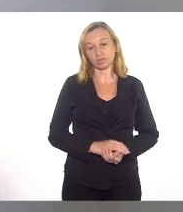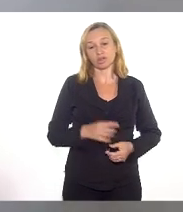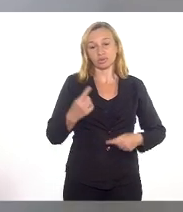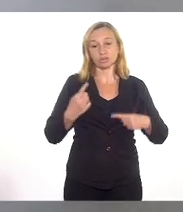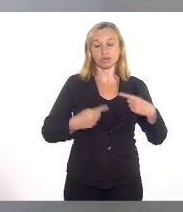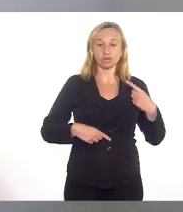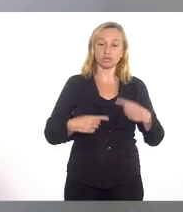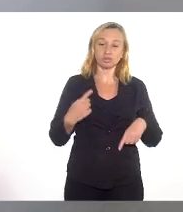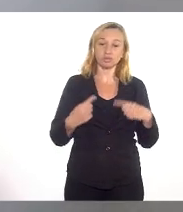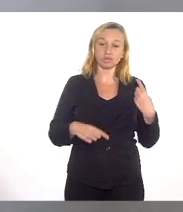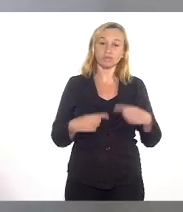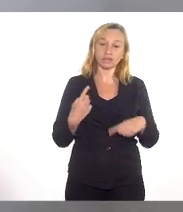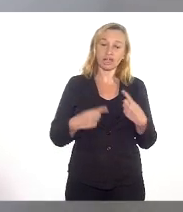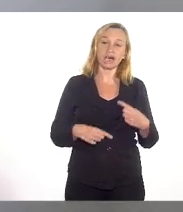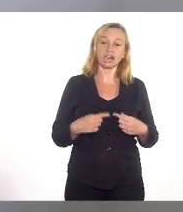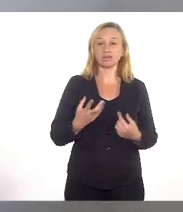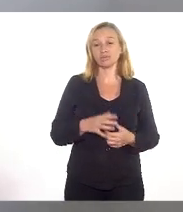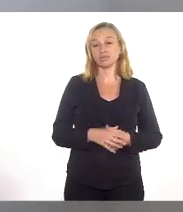Deputado André Correia.